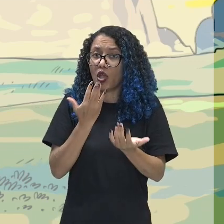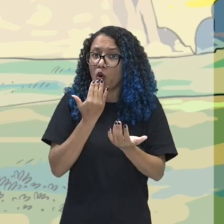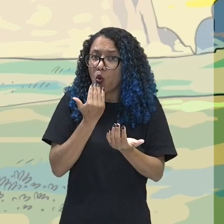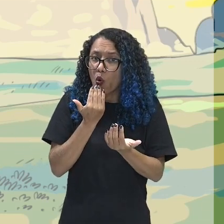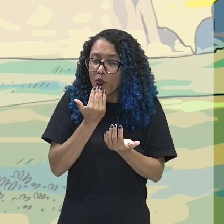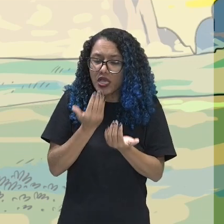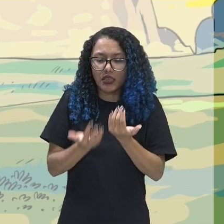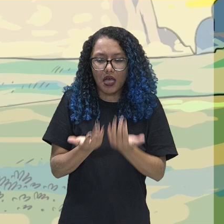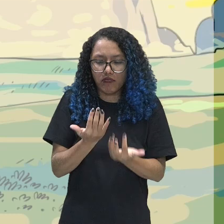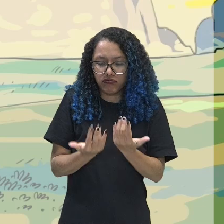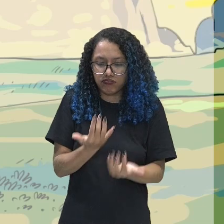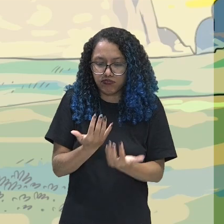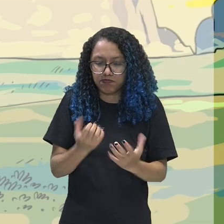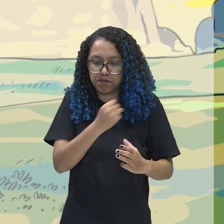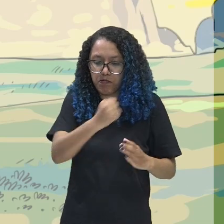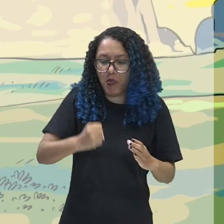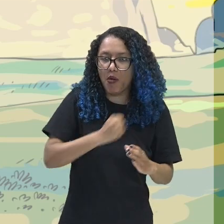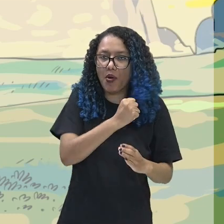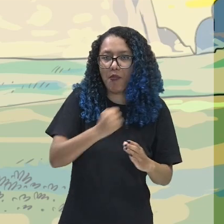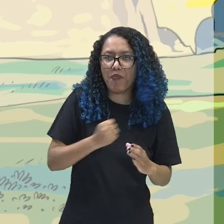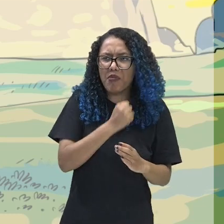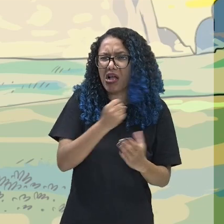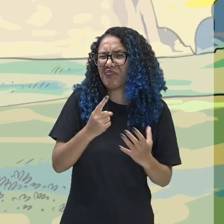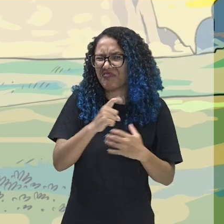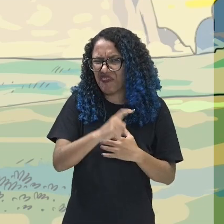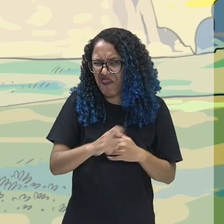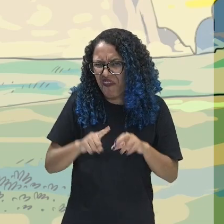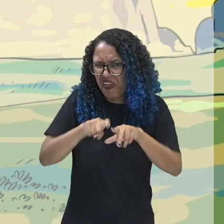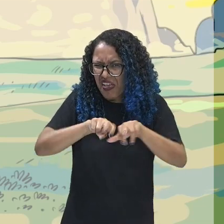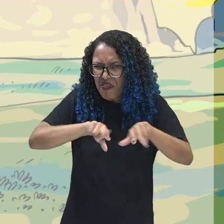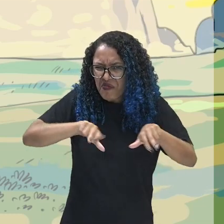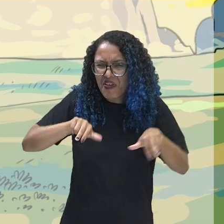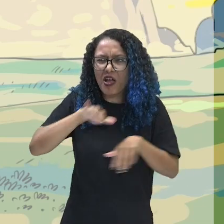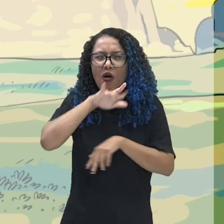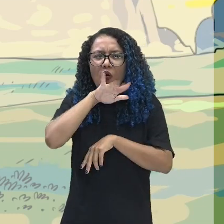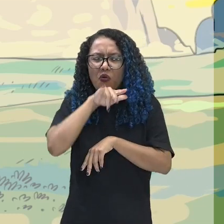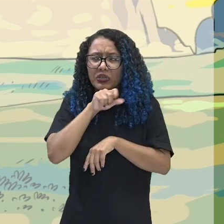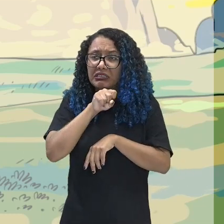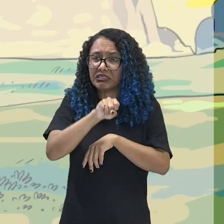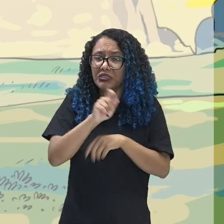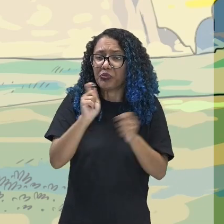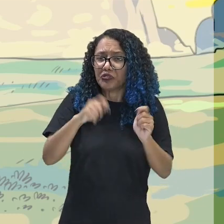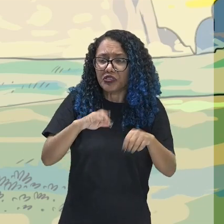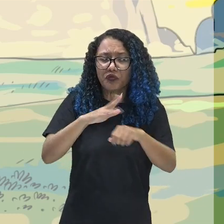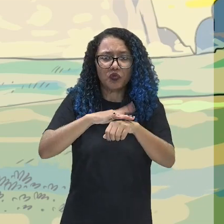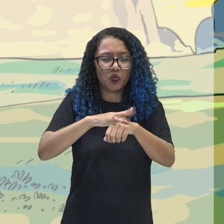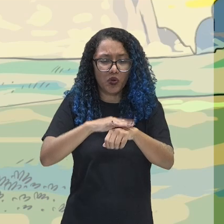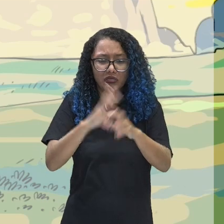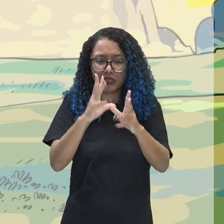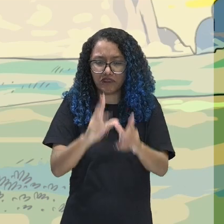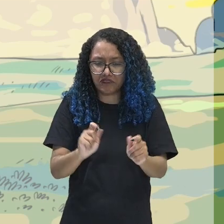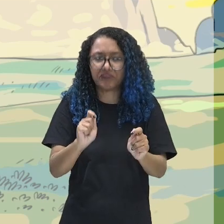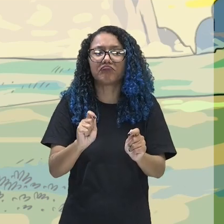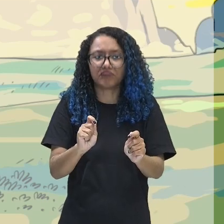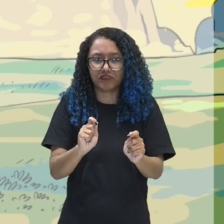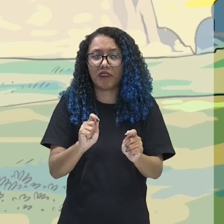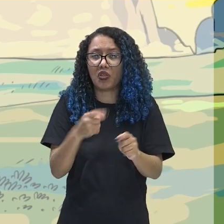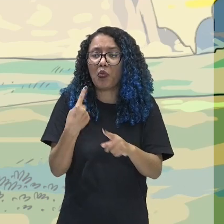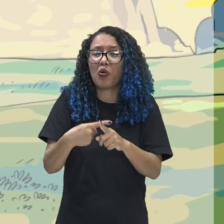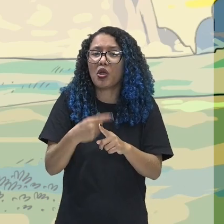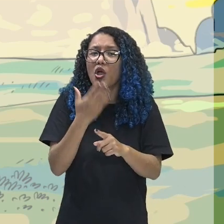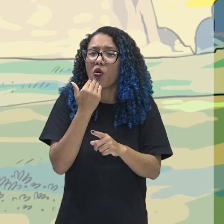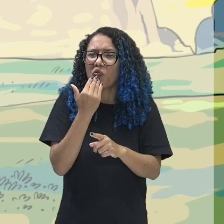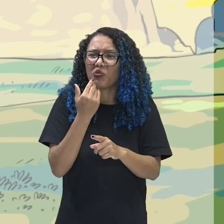alimento, matar os germes que estão ali que poderiam ocasionar uma doença por ingerir